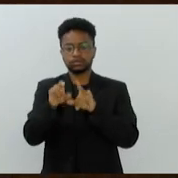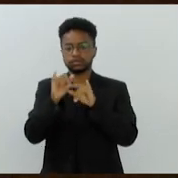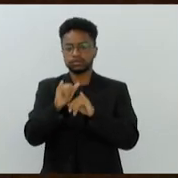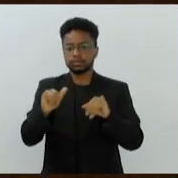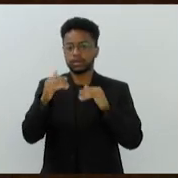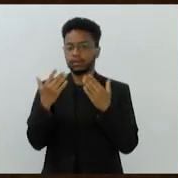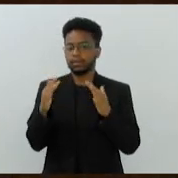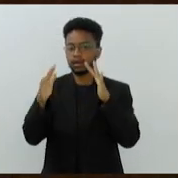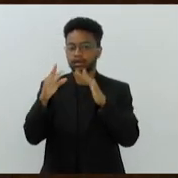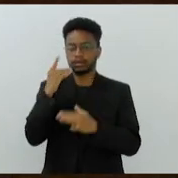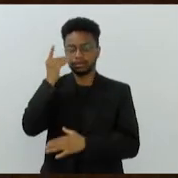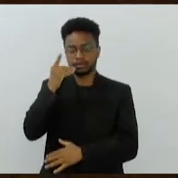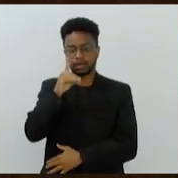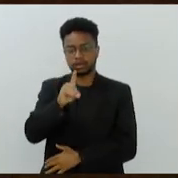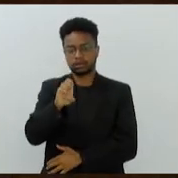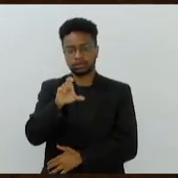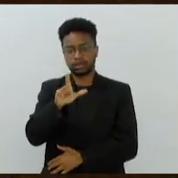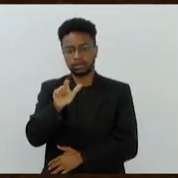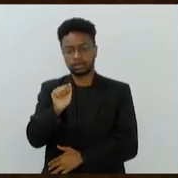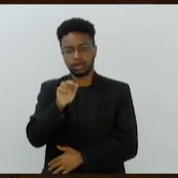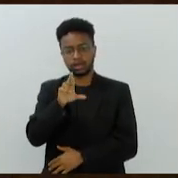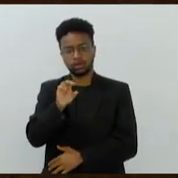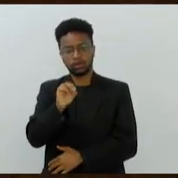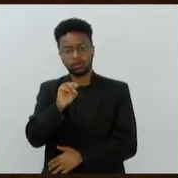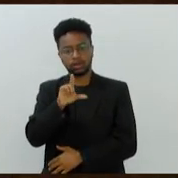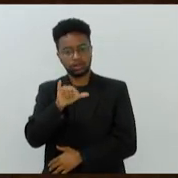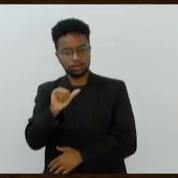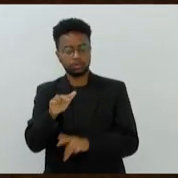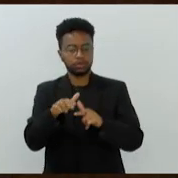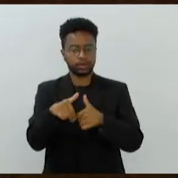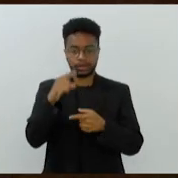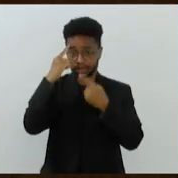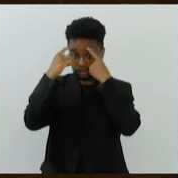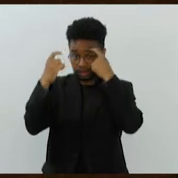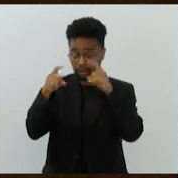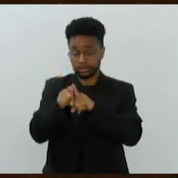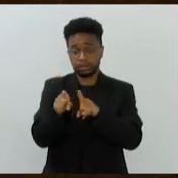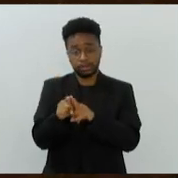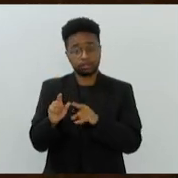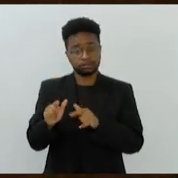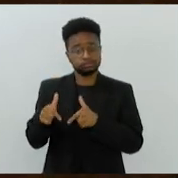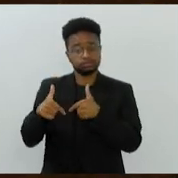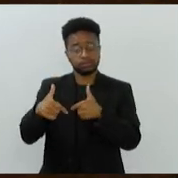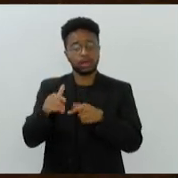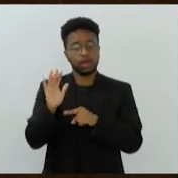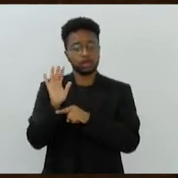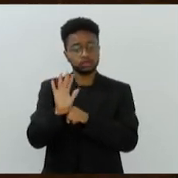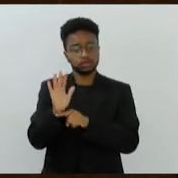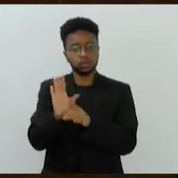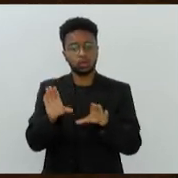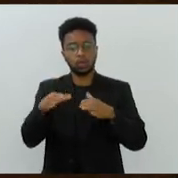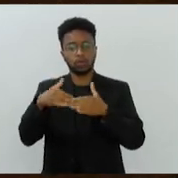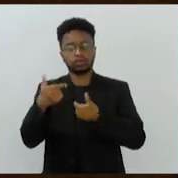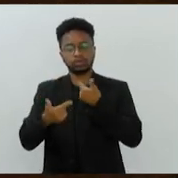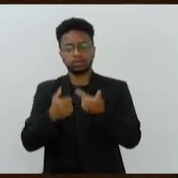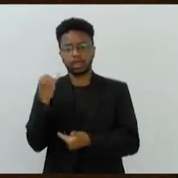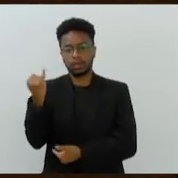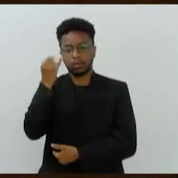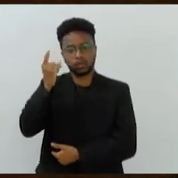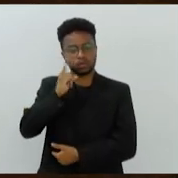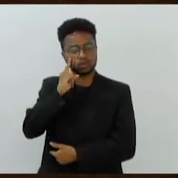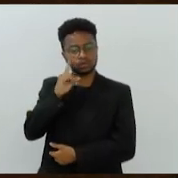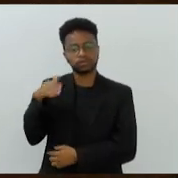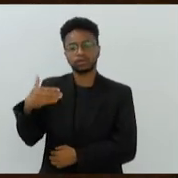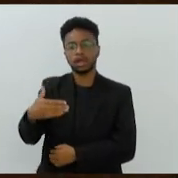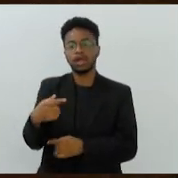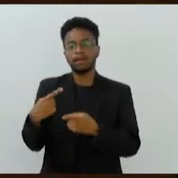deputado Delaroli pela ideia, pela iniciativa que contempla essa classe de trabalhadores tão importante no nosso dia a dia,